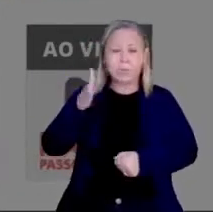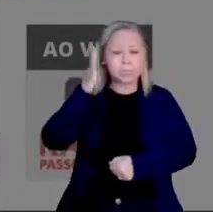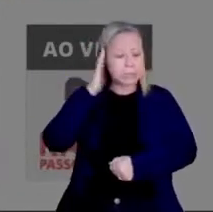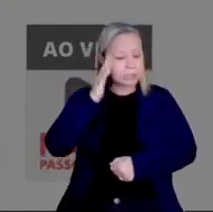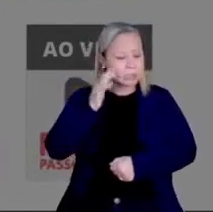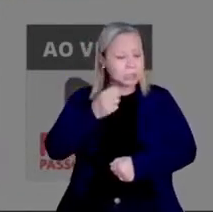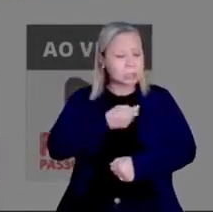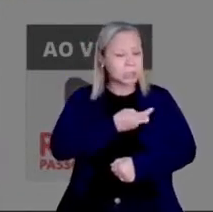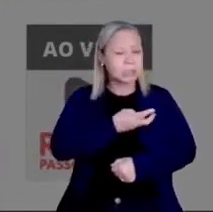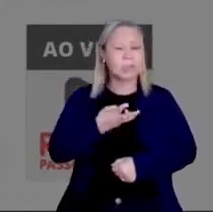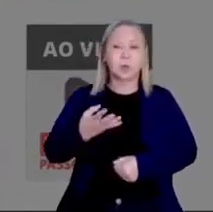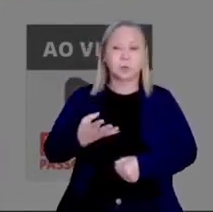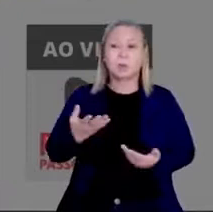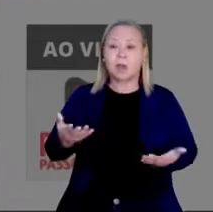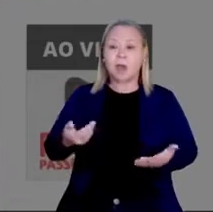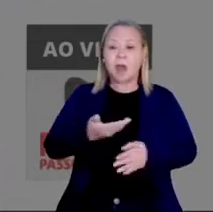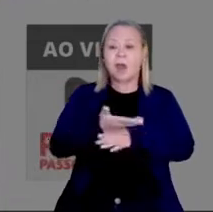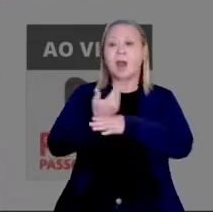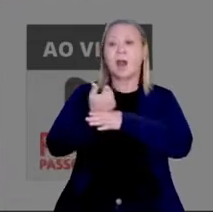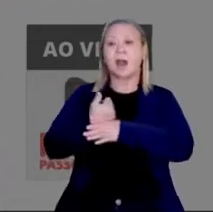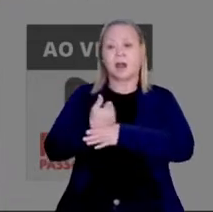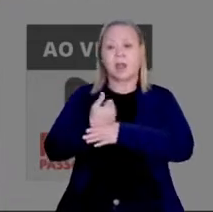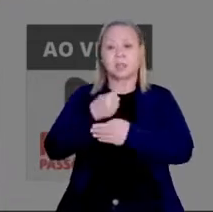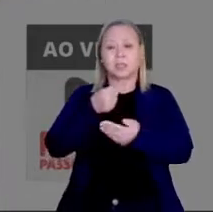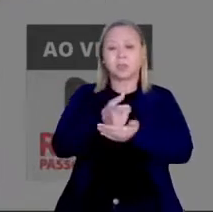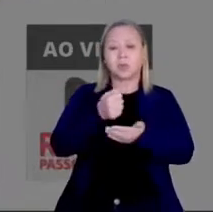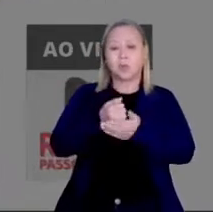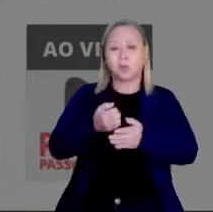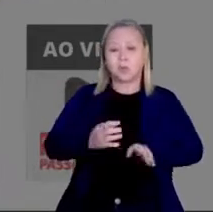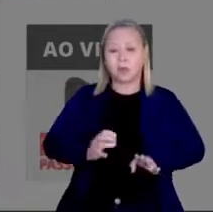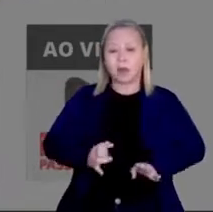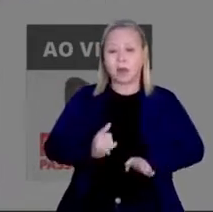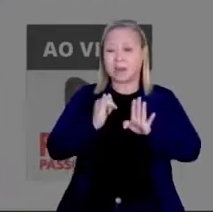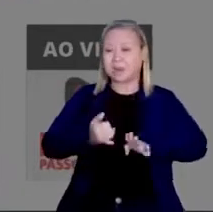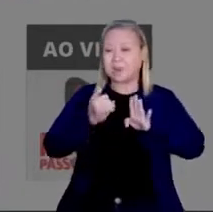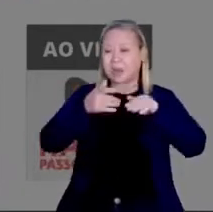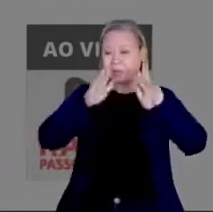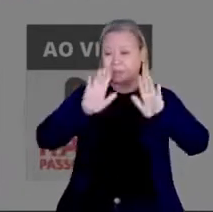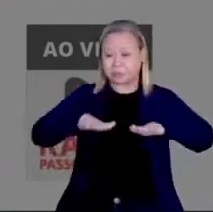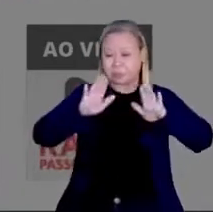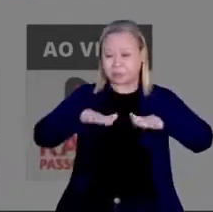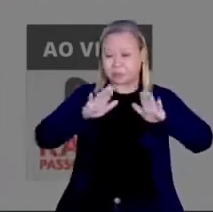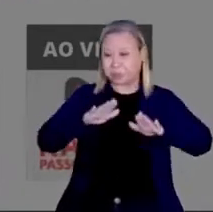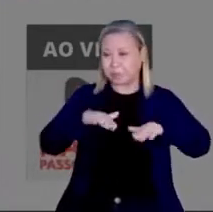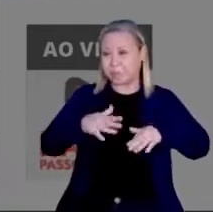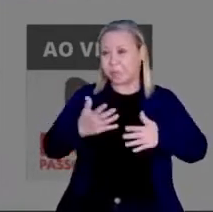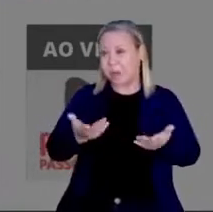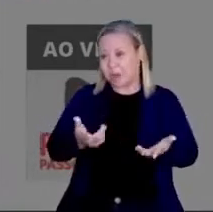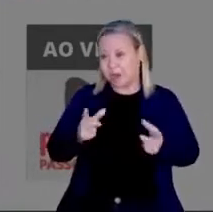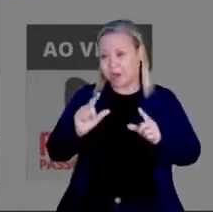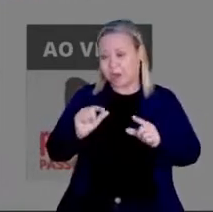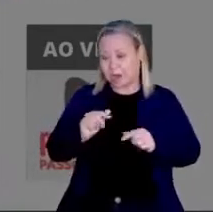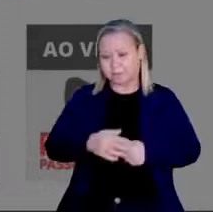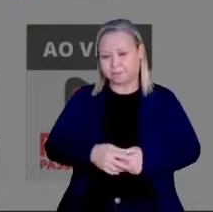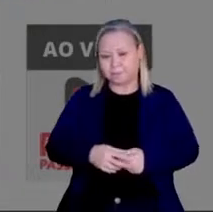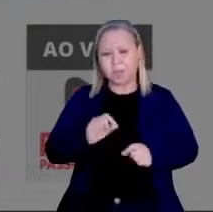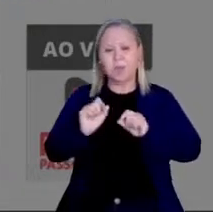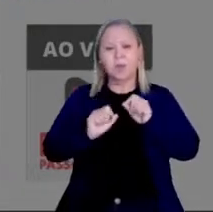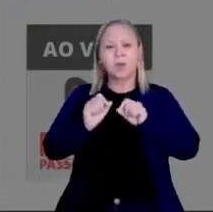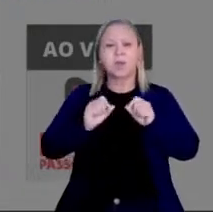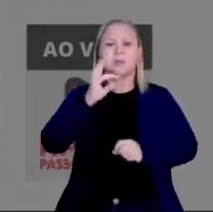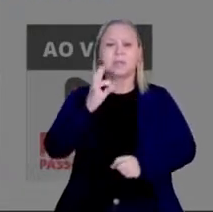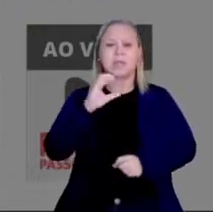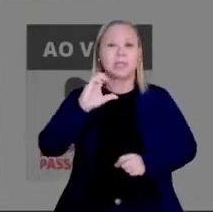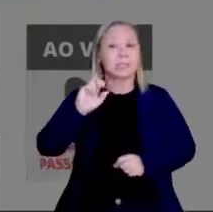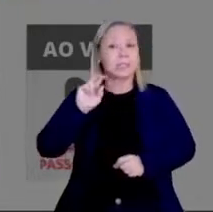então, que a gente ainda tem tempo de fazer pressão para que a Eletrobras não seja privatizada. A outra coisa importante,